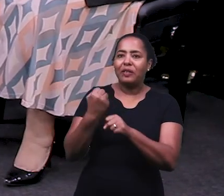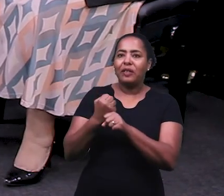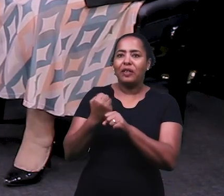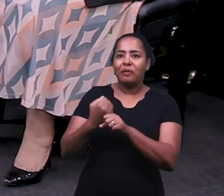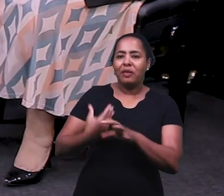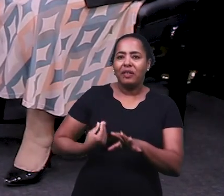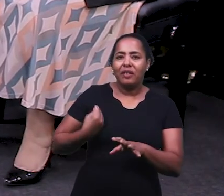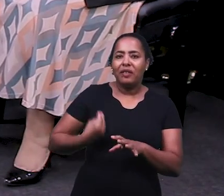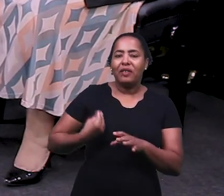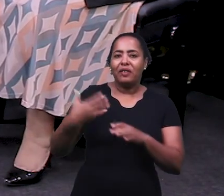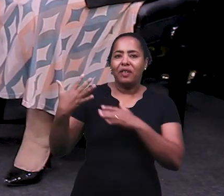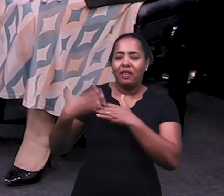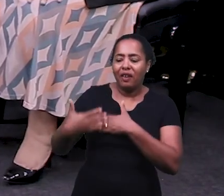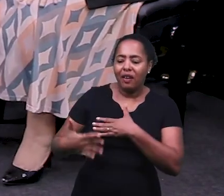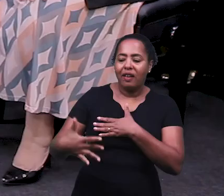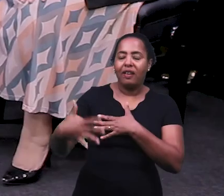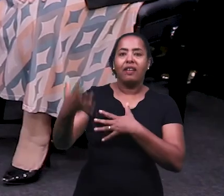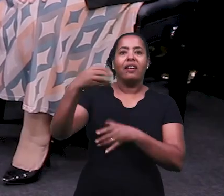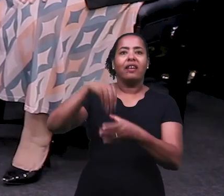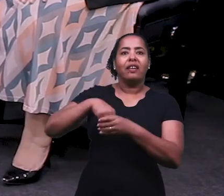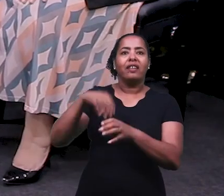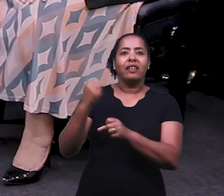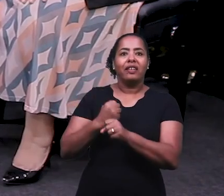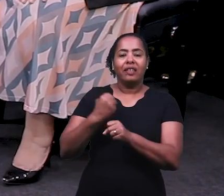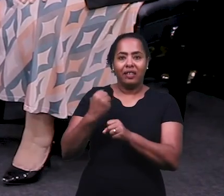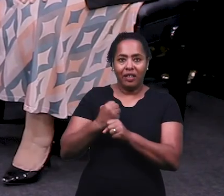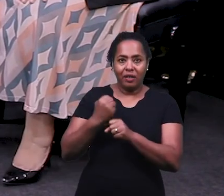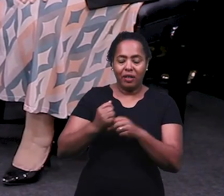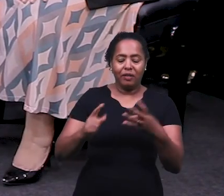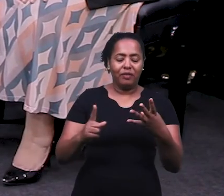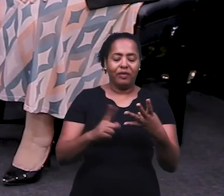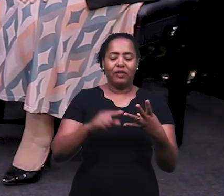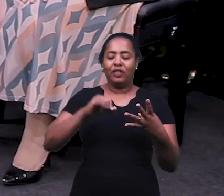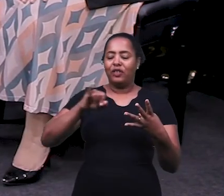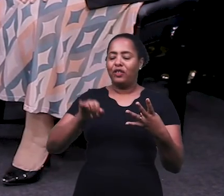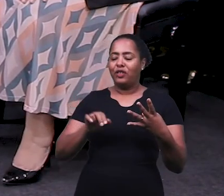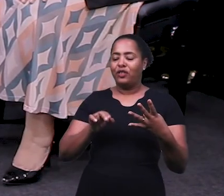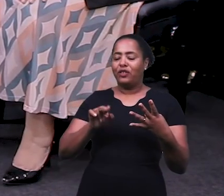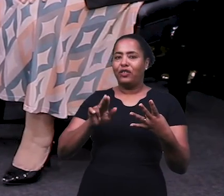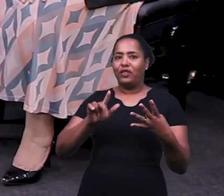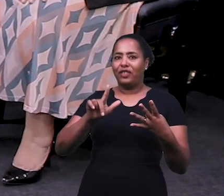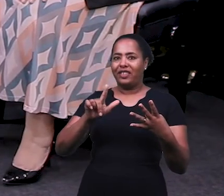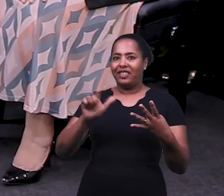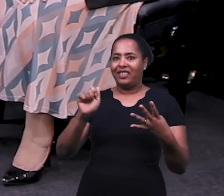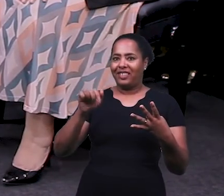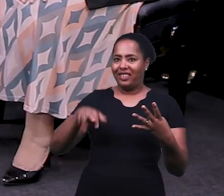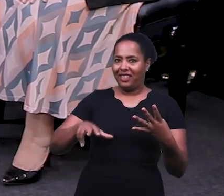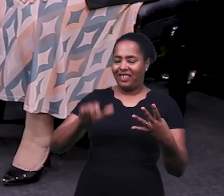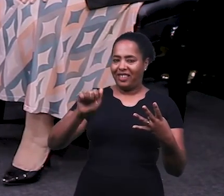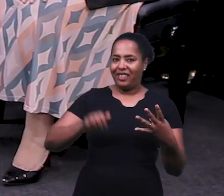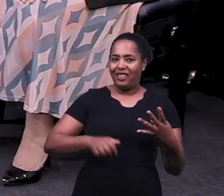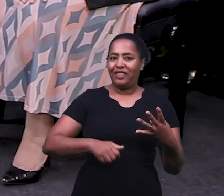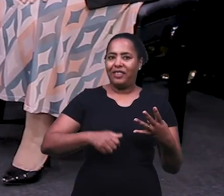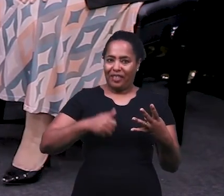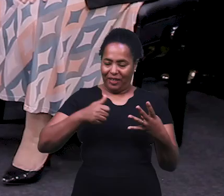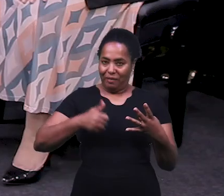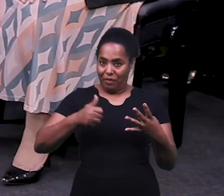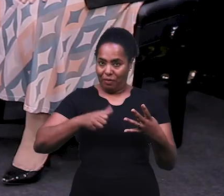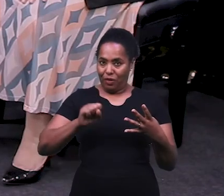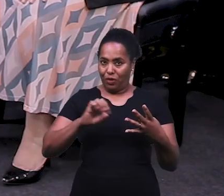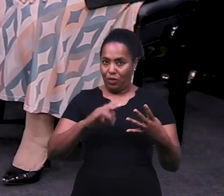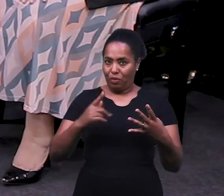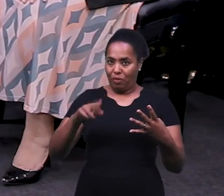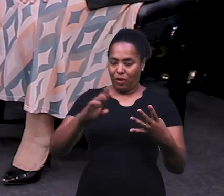dela nesta obra, o que ela viveu já ao longo dos anos nesta obra. Nós temos Juliana